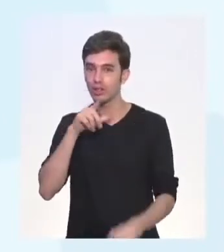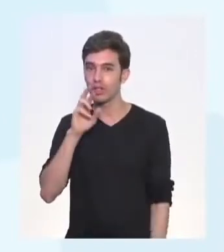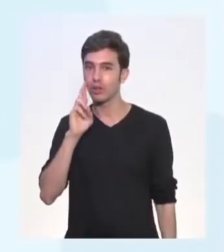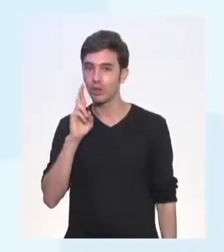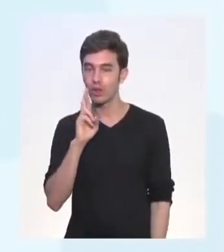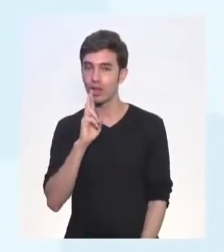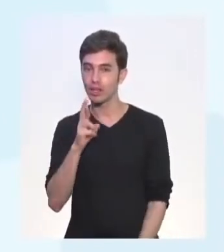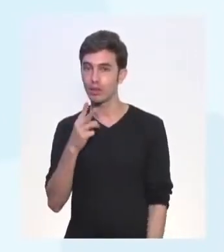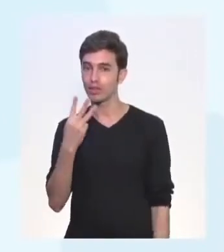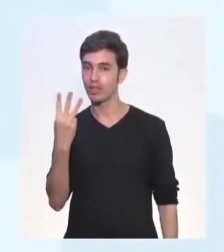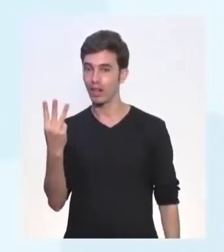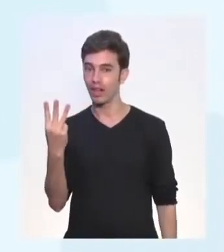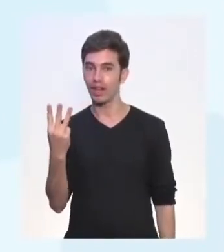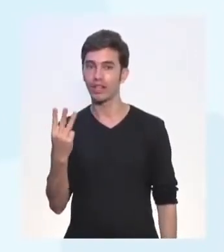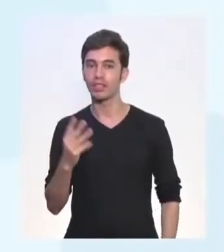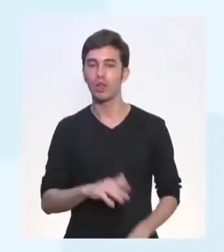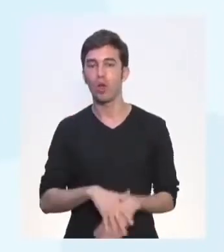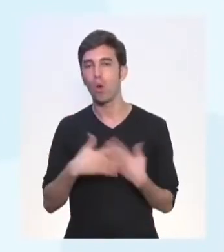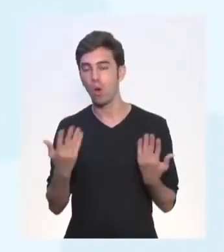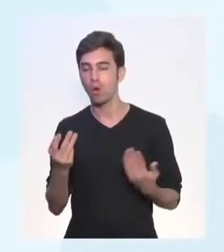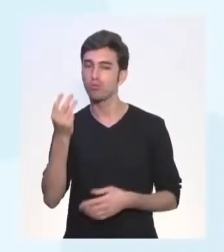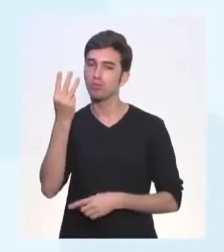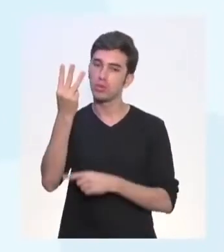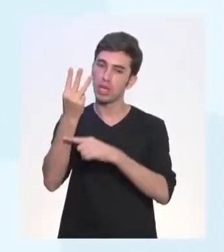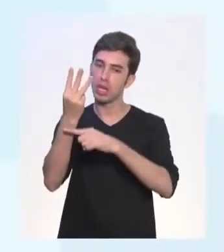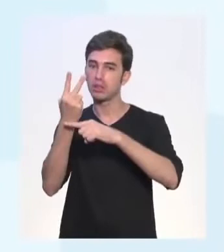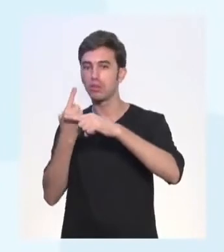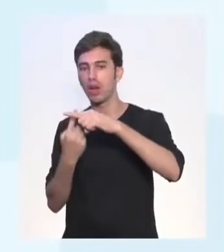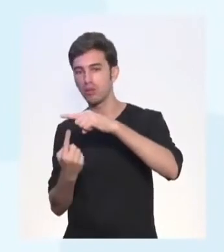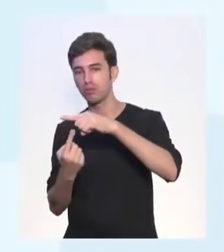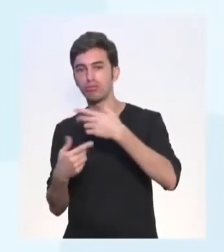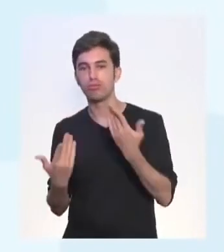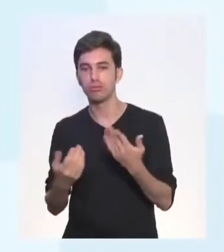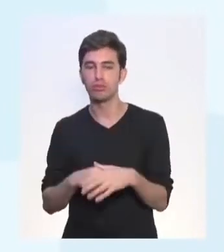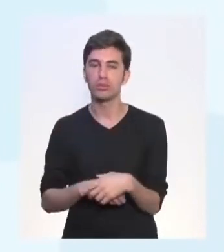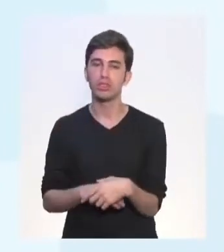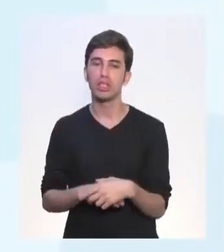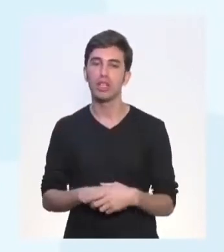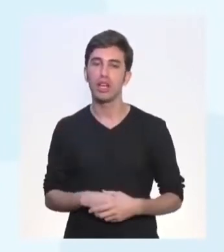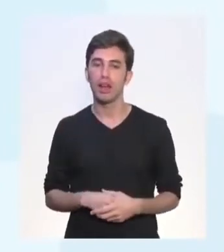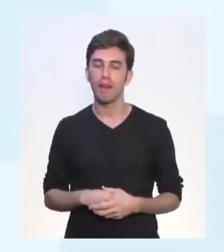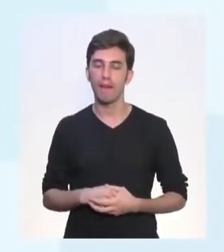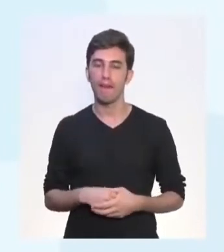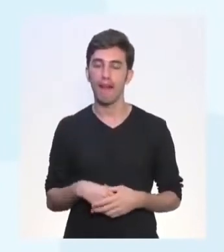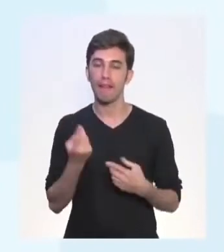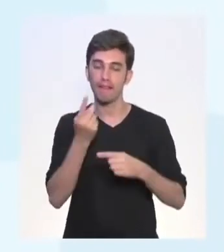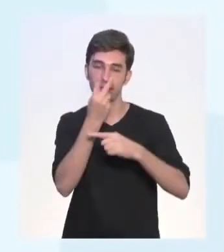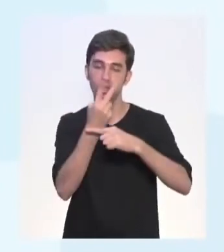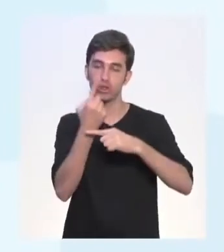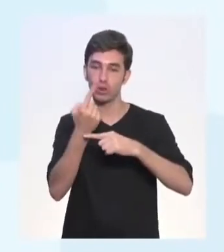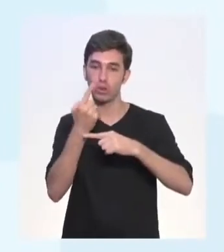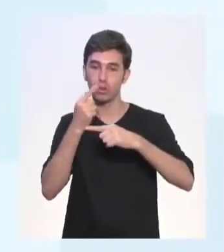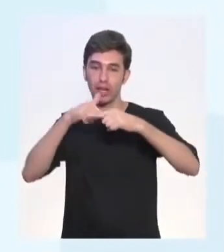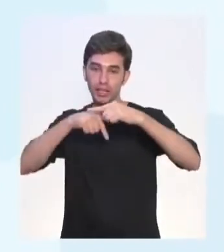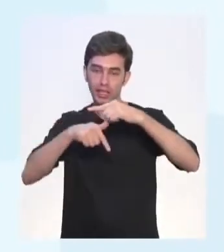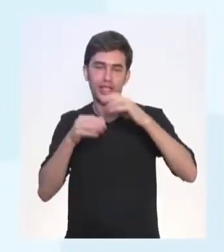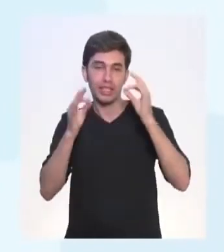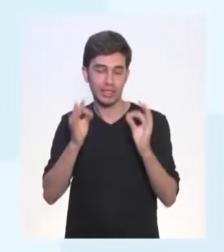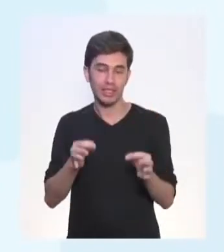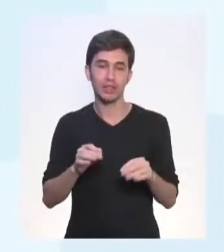inteiros, tá? Ou, se você quiser, 3 para 1, mas aqui 21 para 7 é a leitura correta. Isso. E, na sequência,